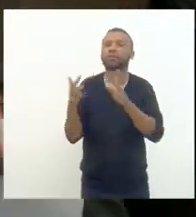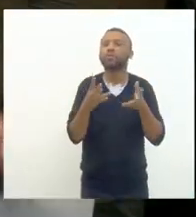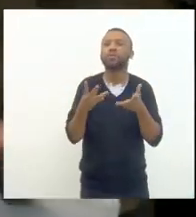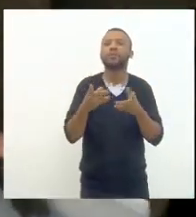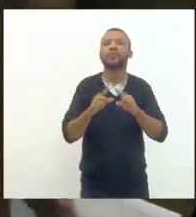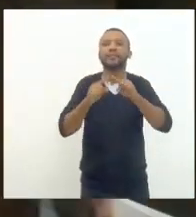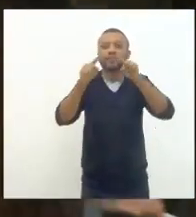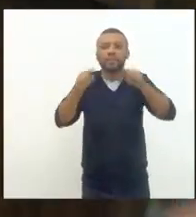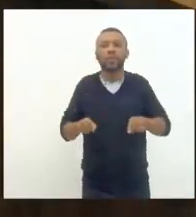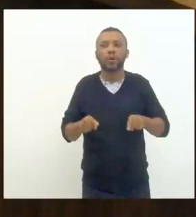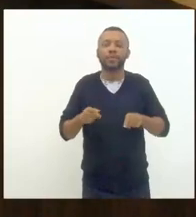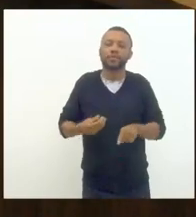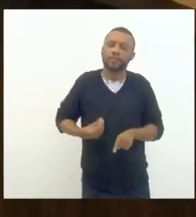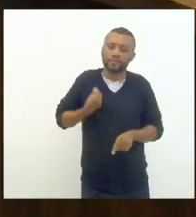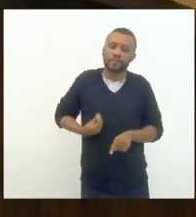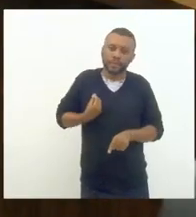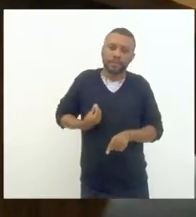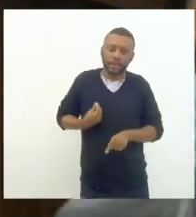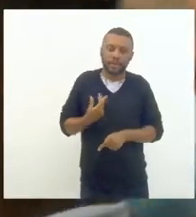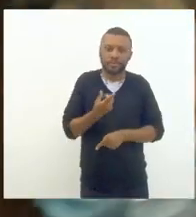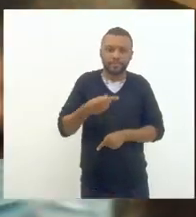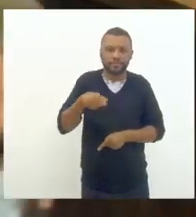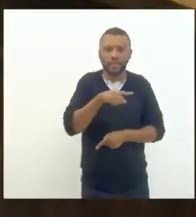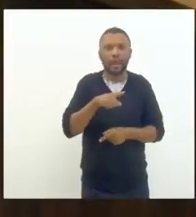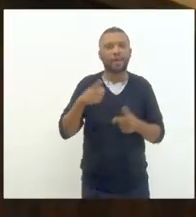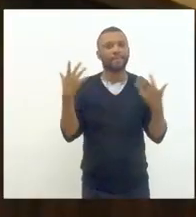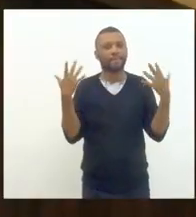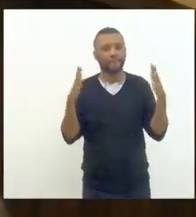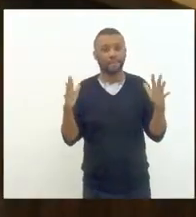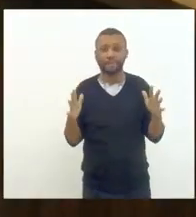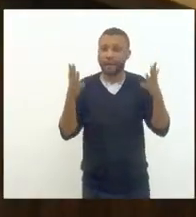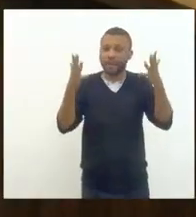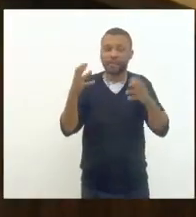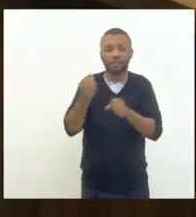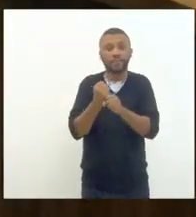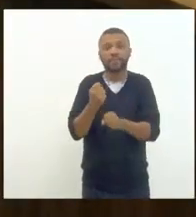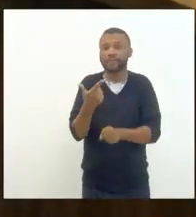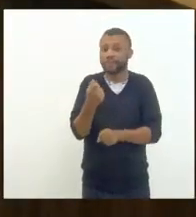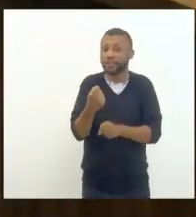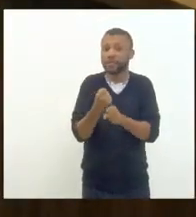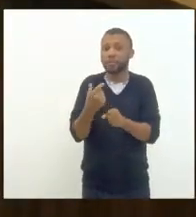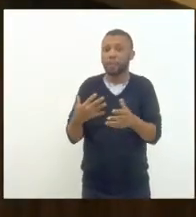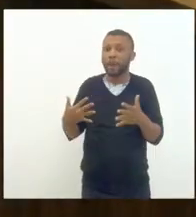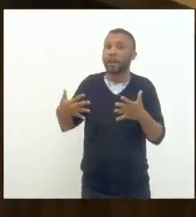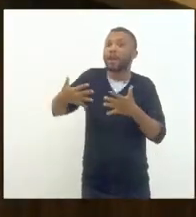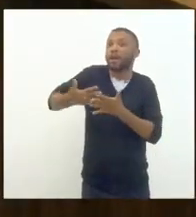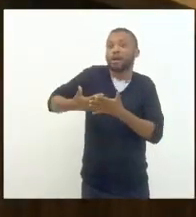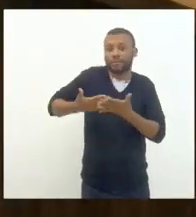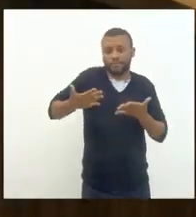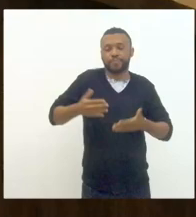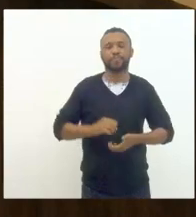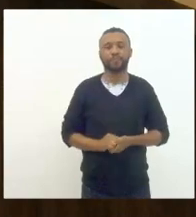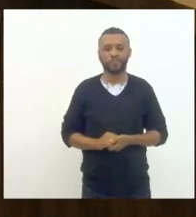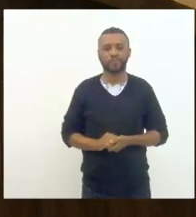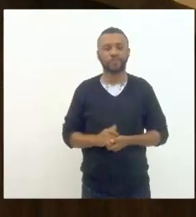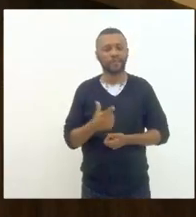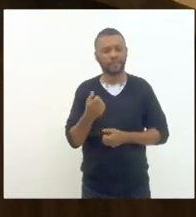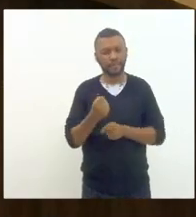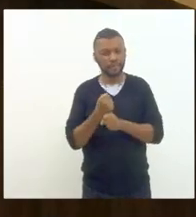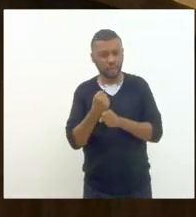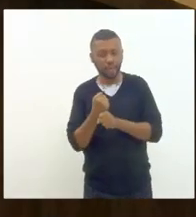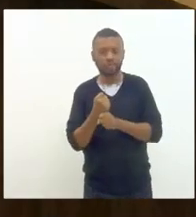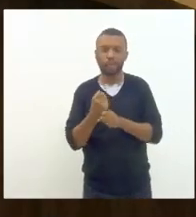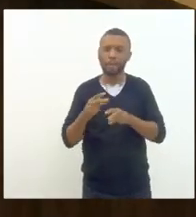aqui estão. Olha, é um dia de festa depois de 20 anos, né? 20 anos é motivo de